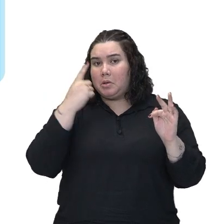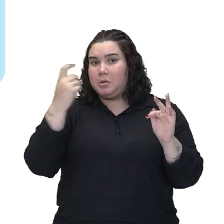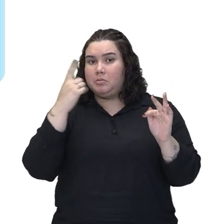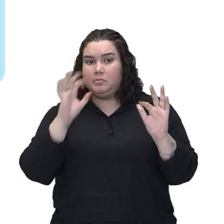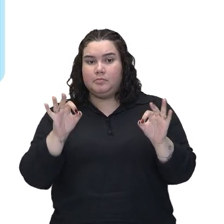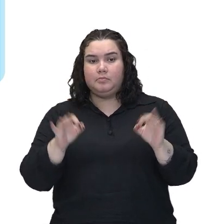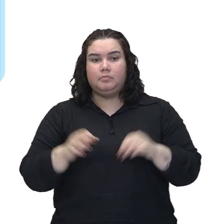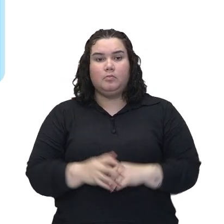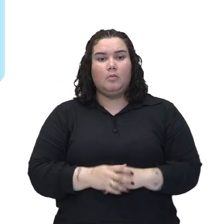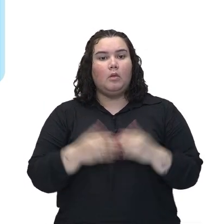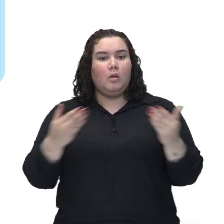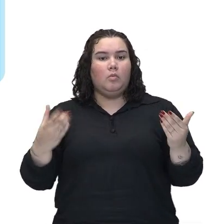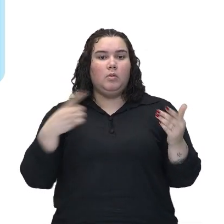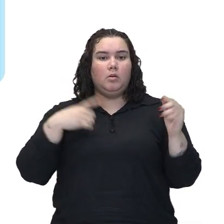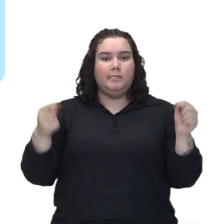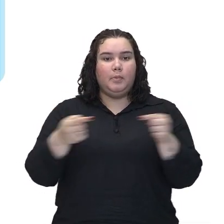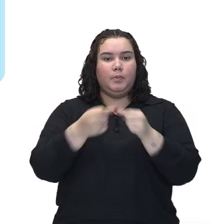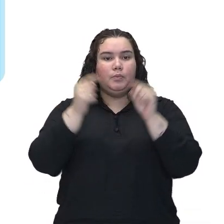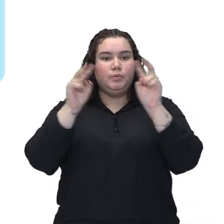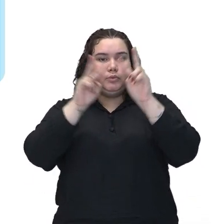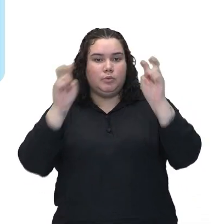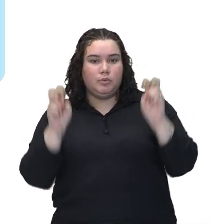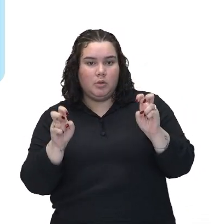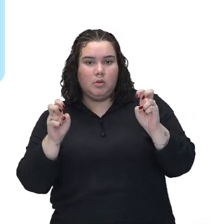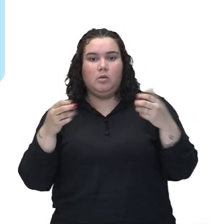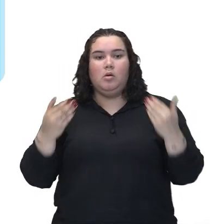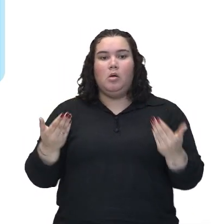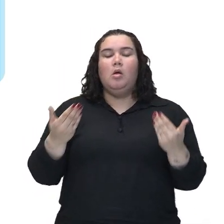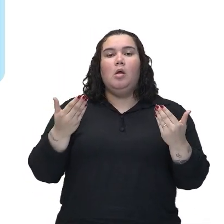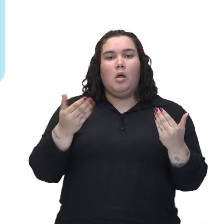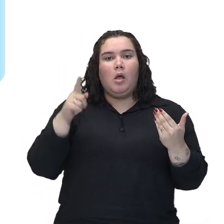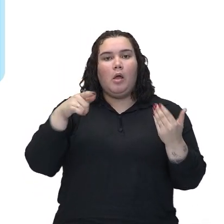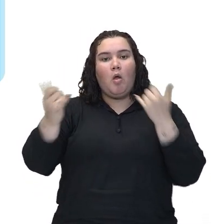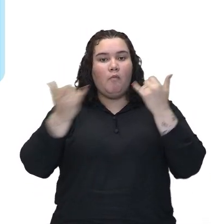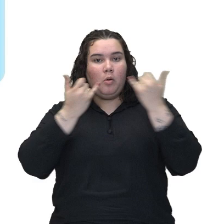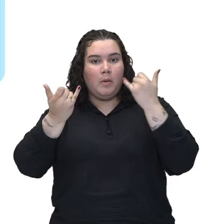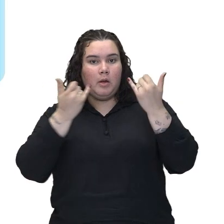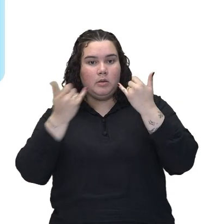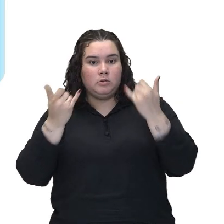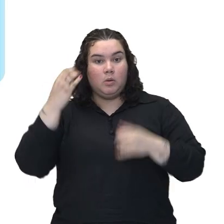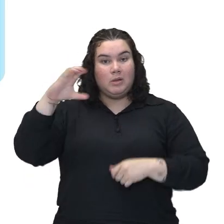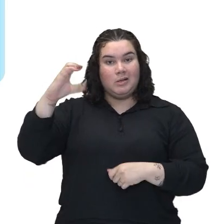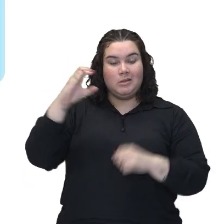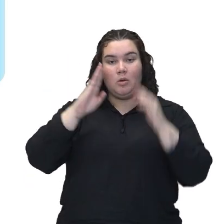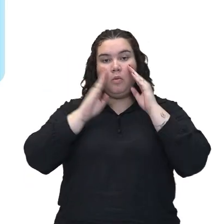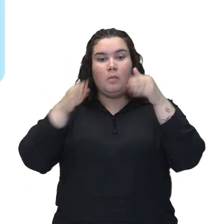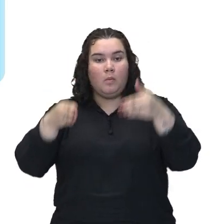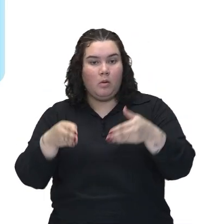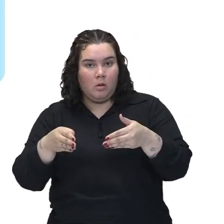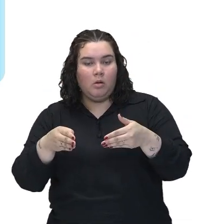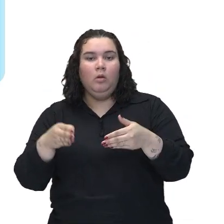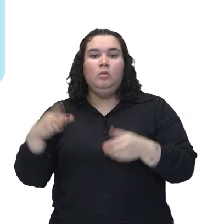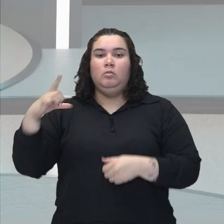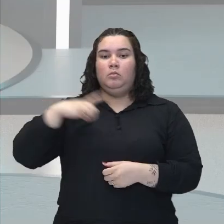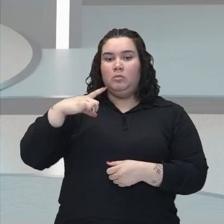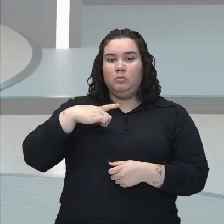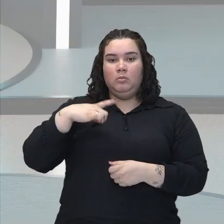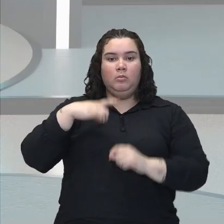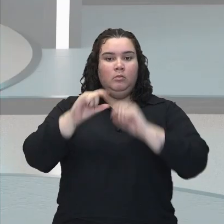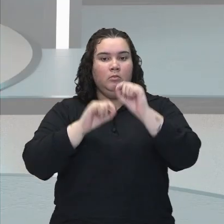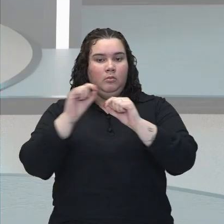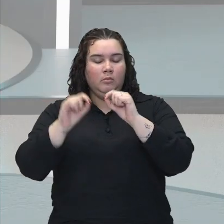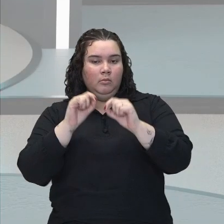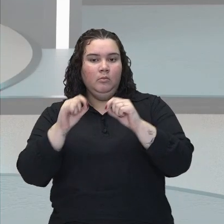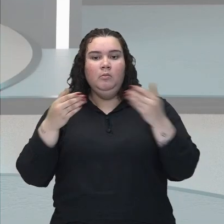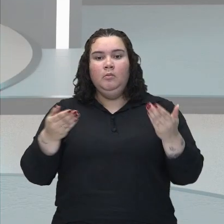os títulos buscados em podcasts, somente nos noticiosos e de ciência, eles tentam se aproximar do